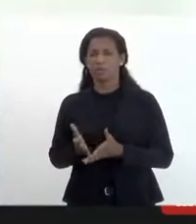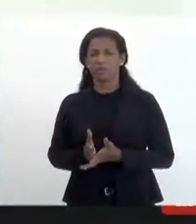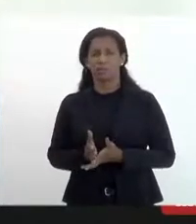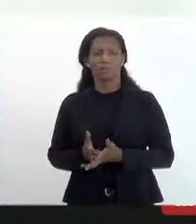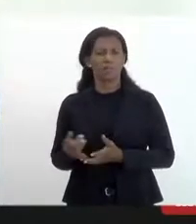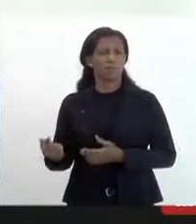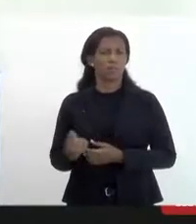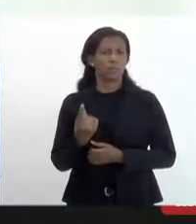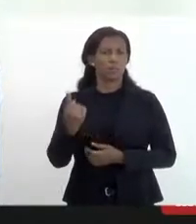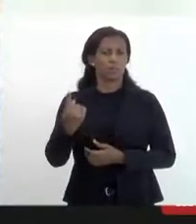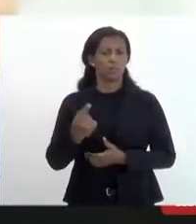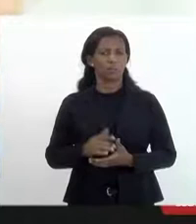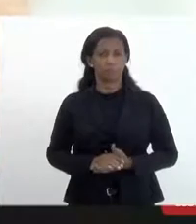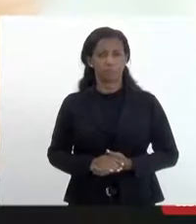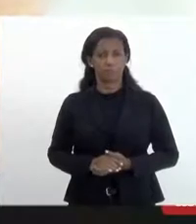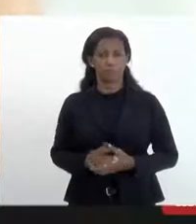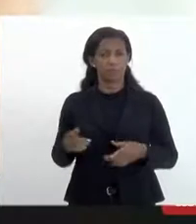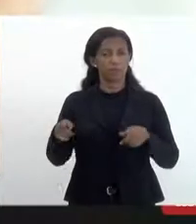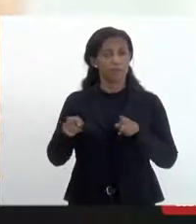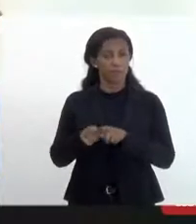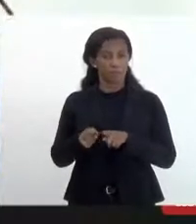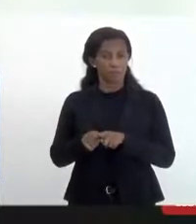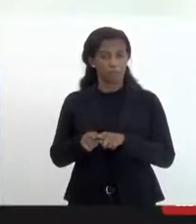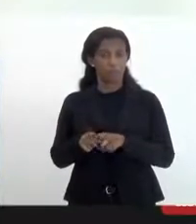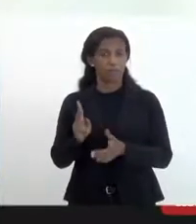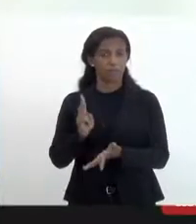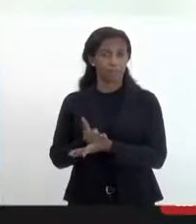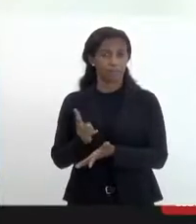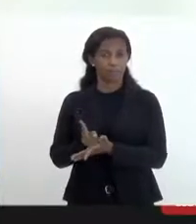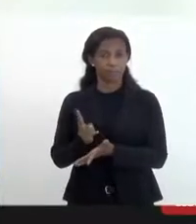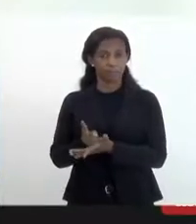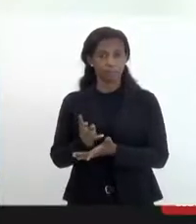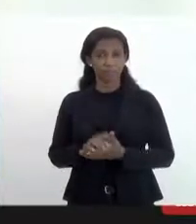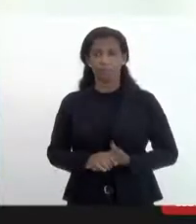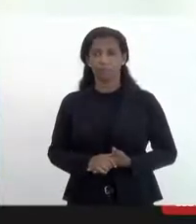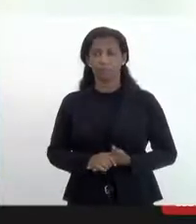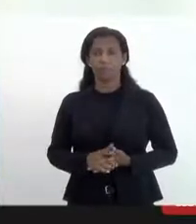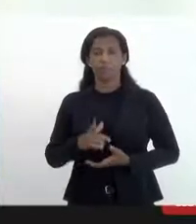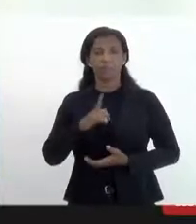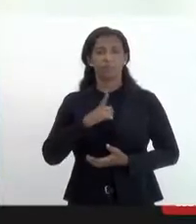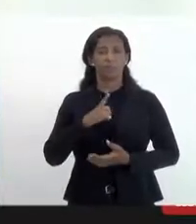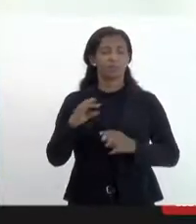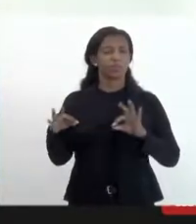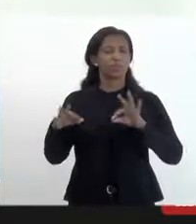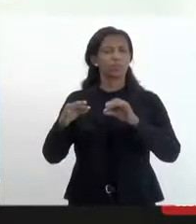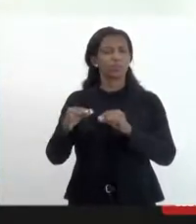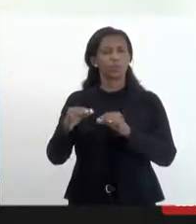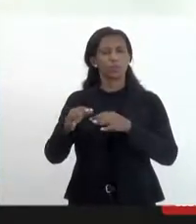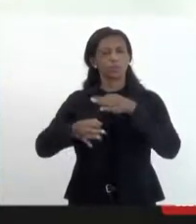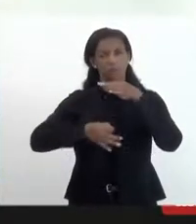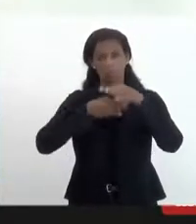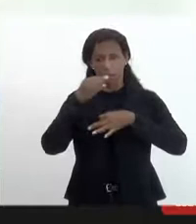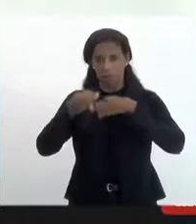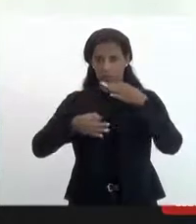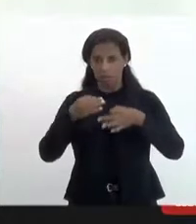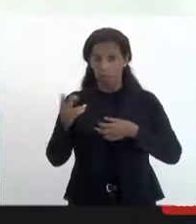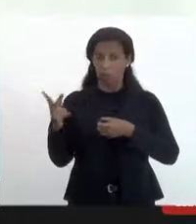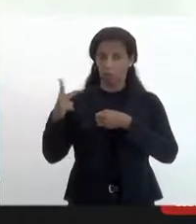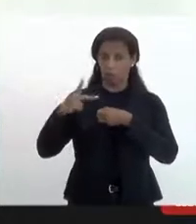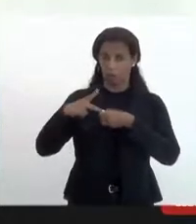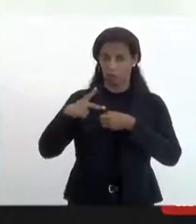publicamente. Eu também, apesar de ter todas essas questões com a